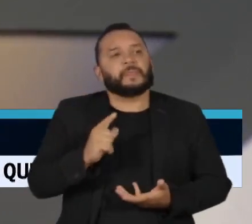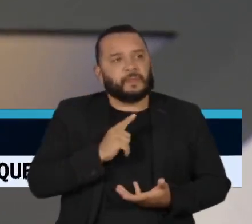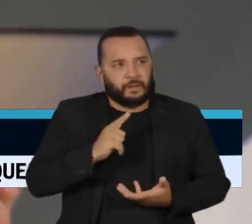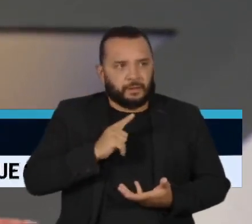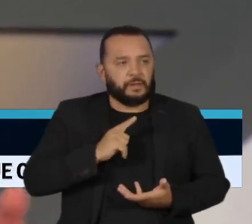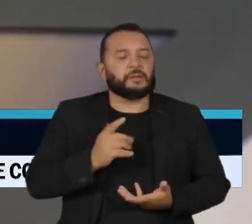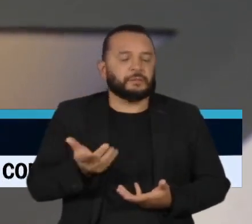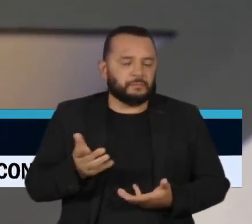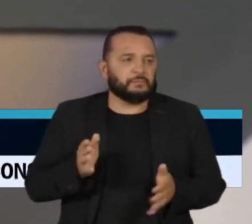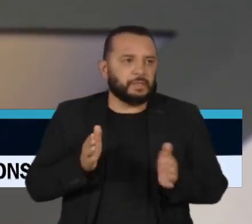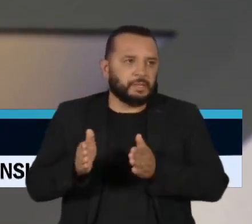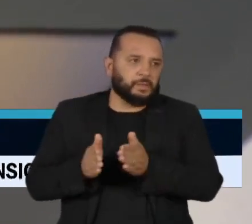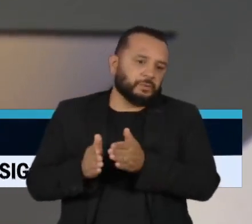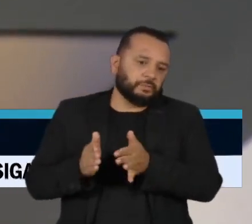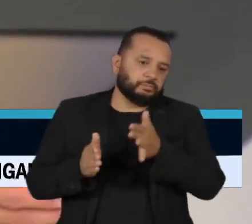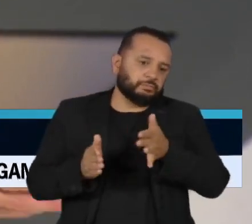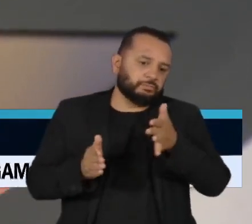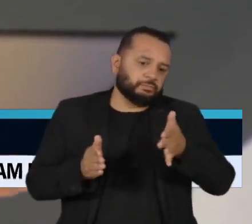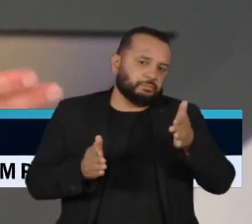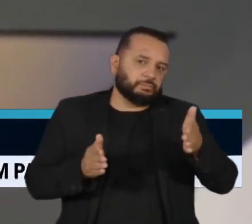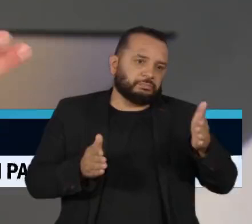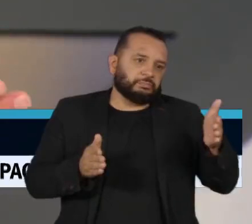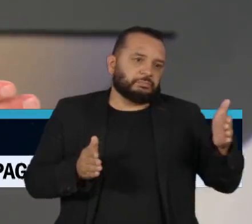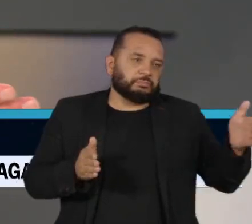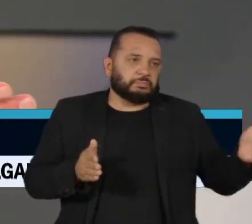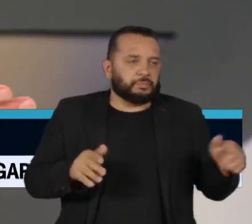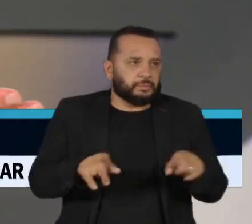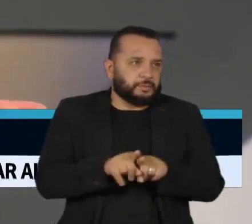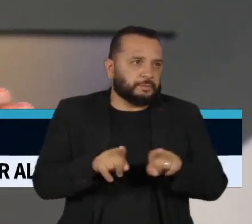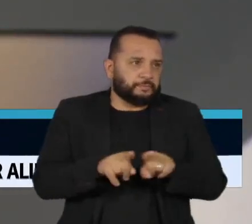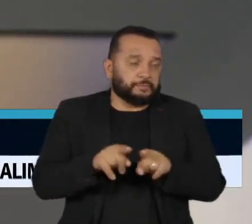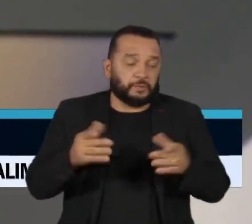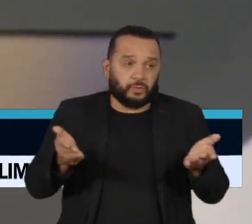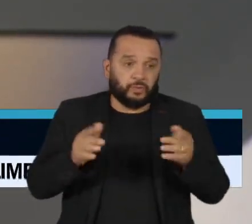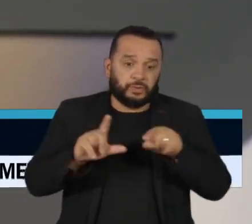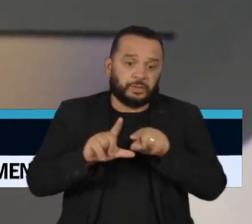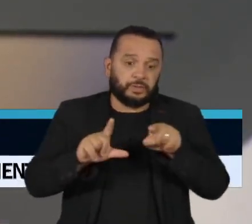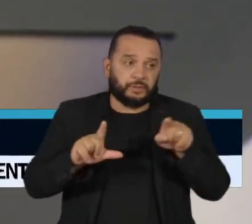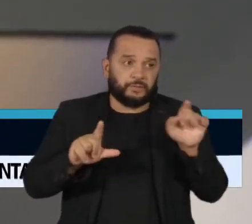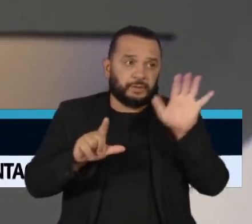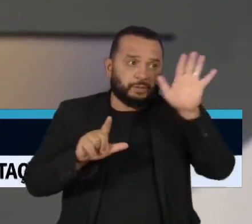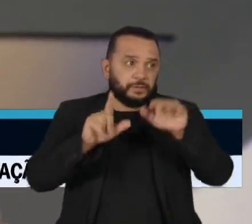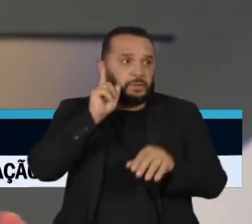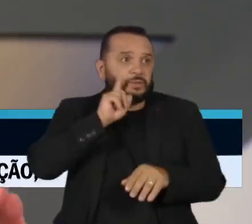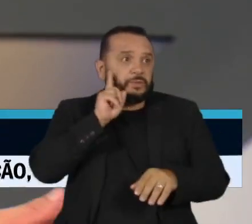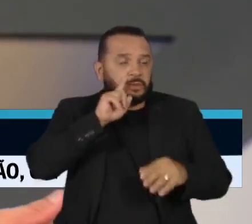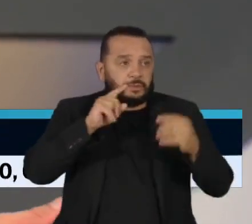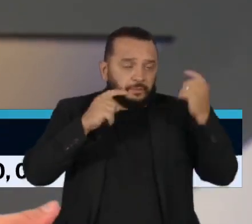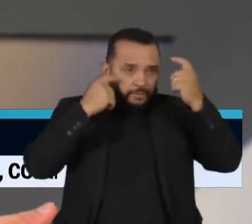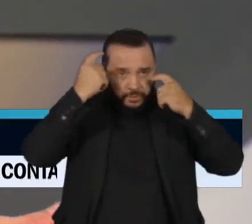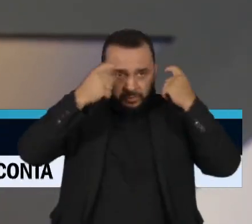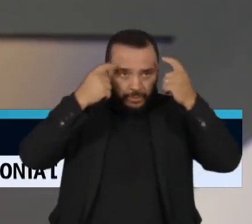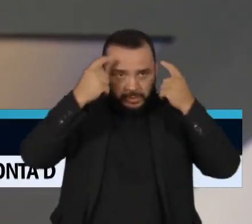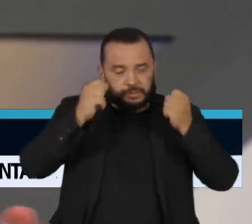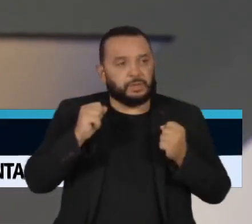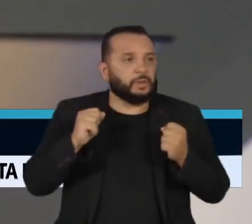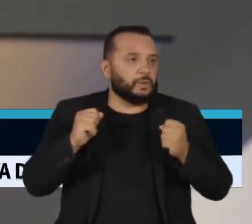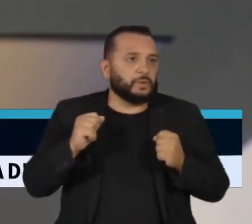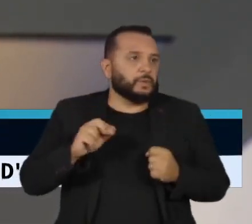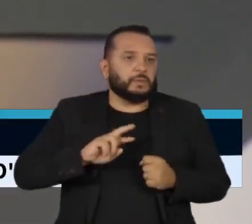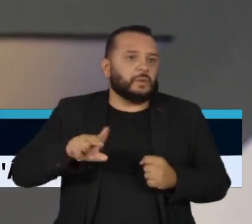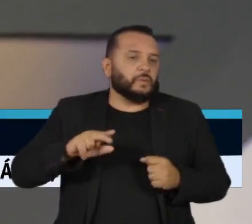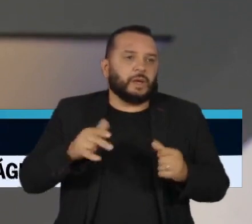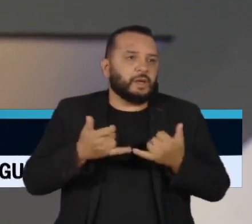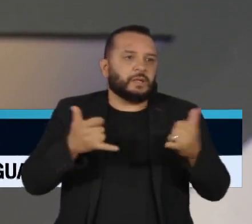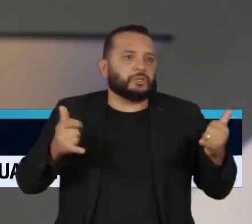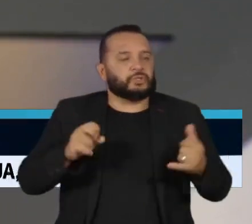persistiu começou a contaminar outras coisas devagar por exemplo facção Americana hoje a preocupação maior não é energia